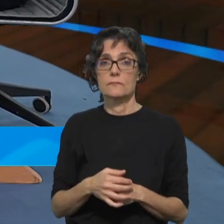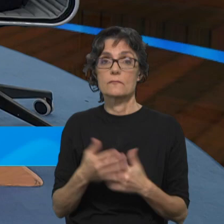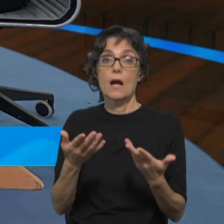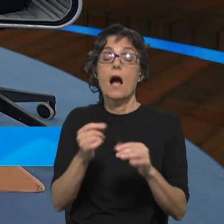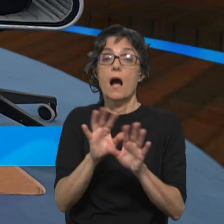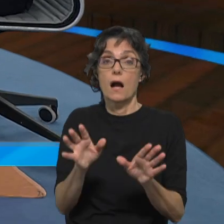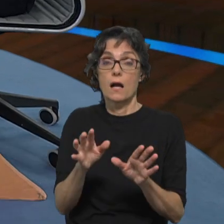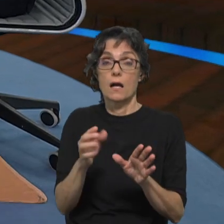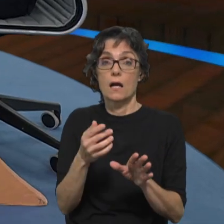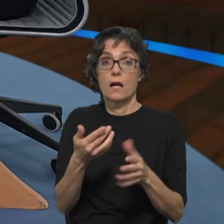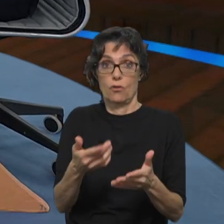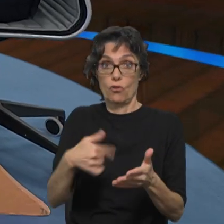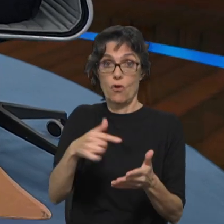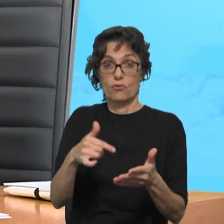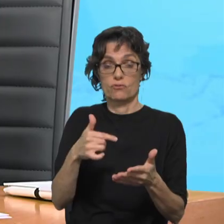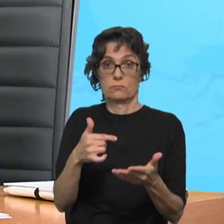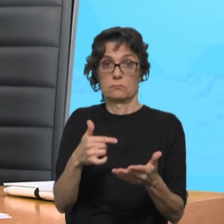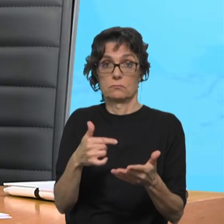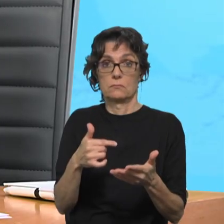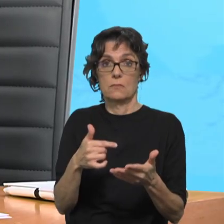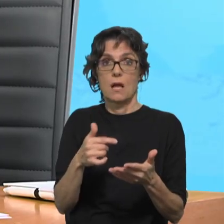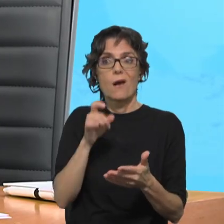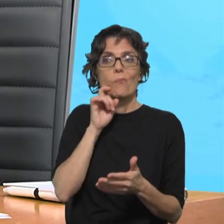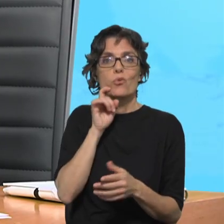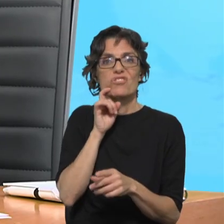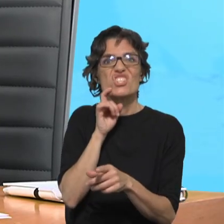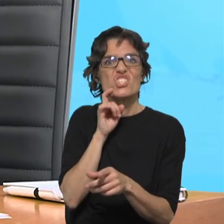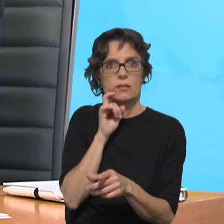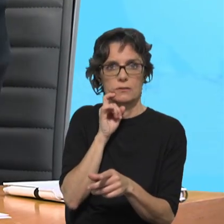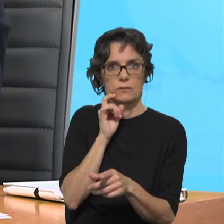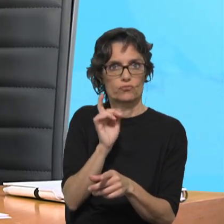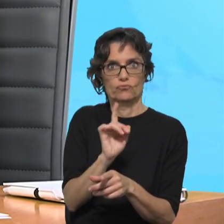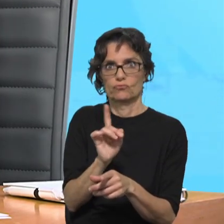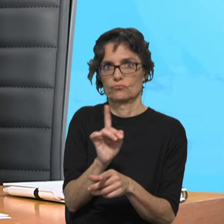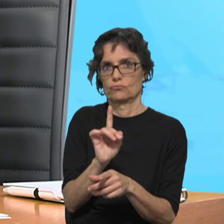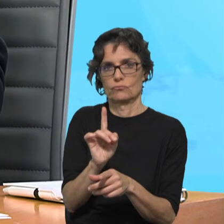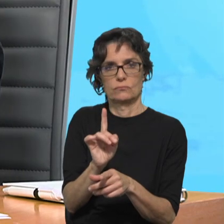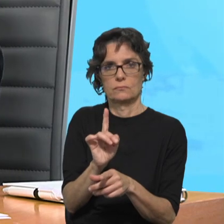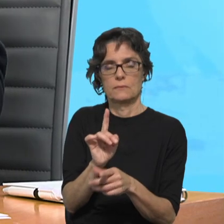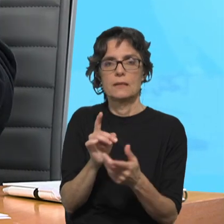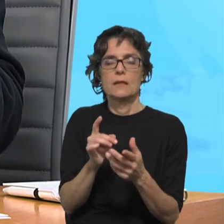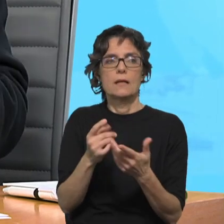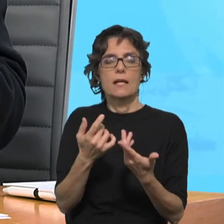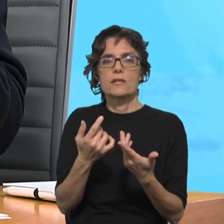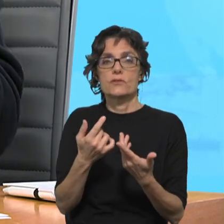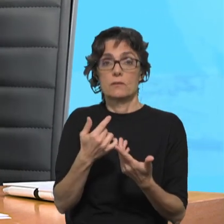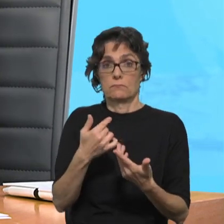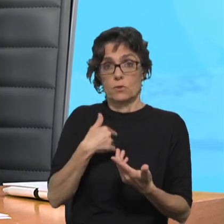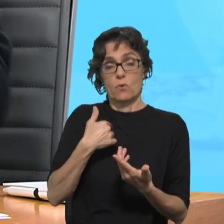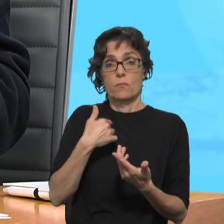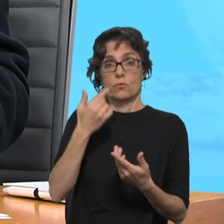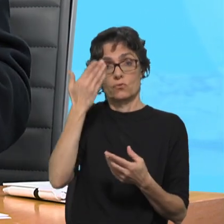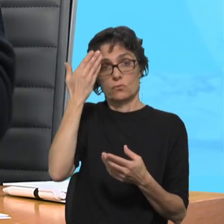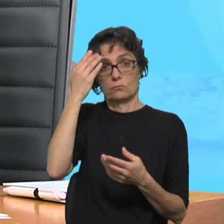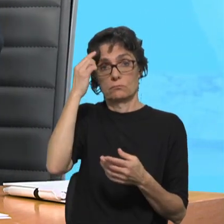não devemos tentar proteger, portanto, ninguém. Nós não devemos ter este espírito coletivo. Eu sou psicólogo, se